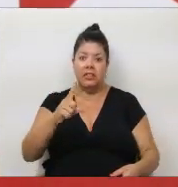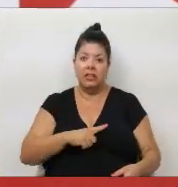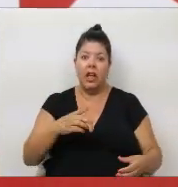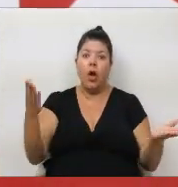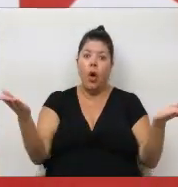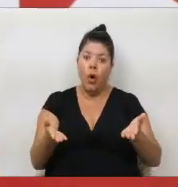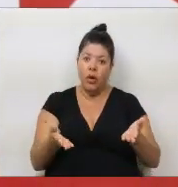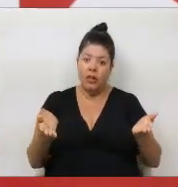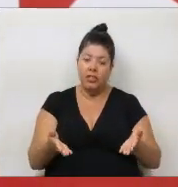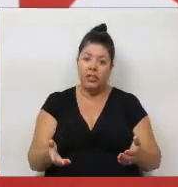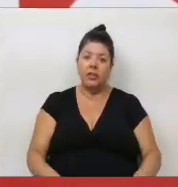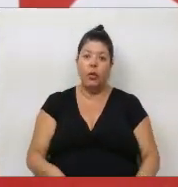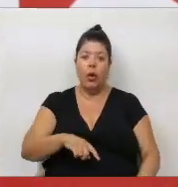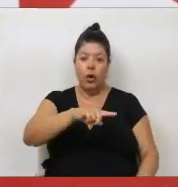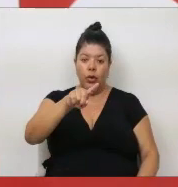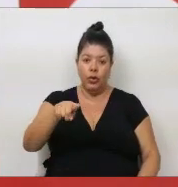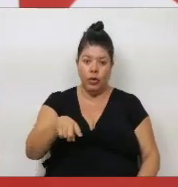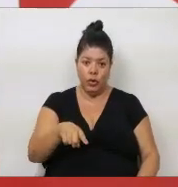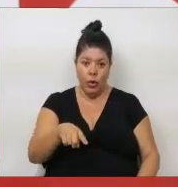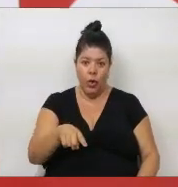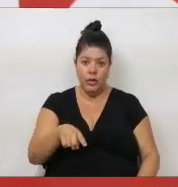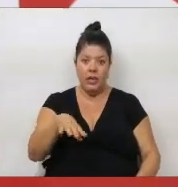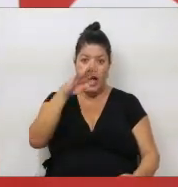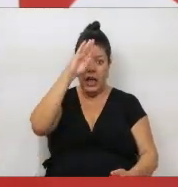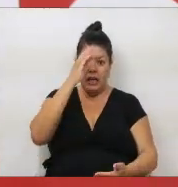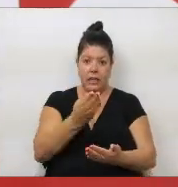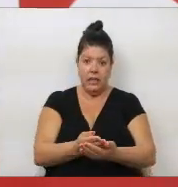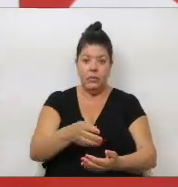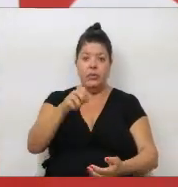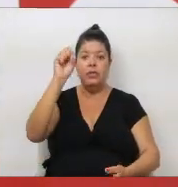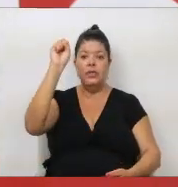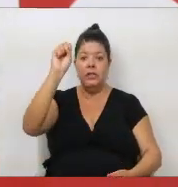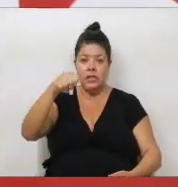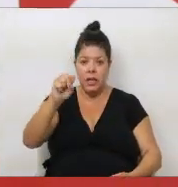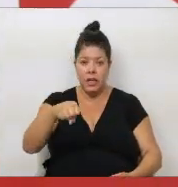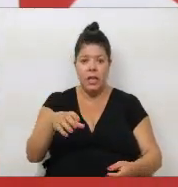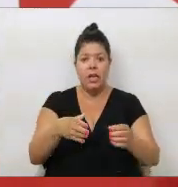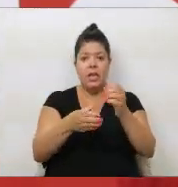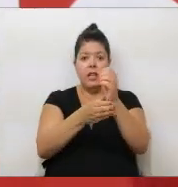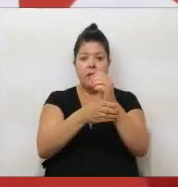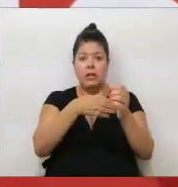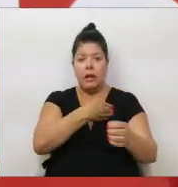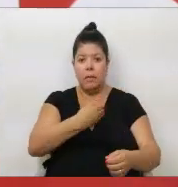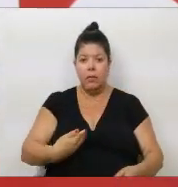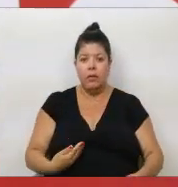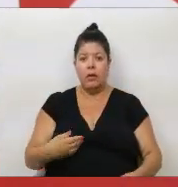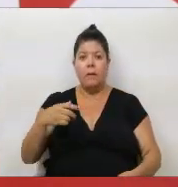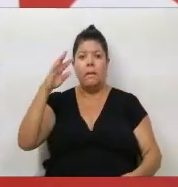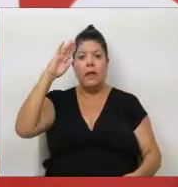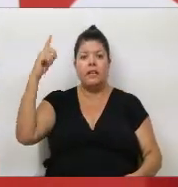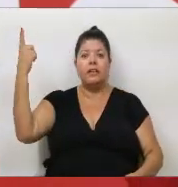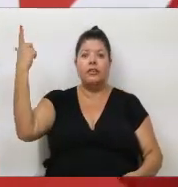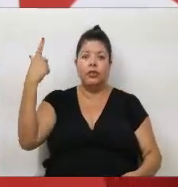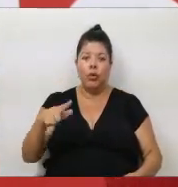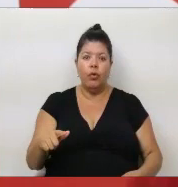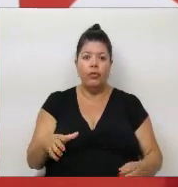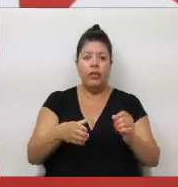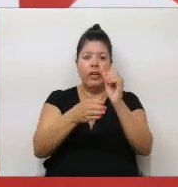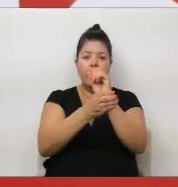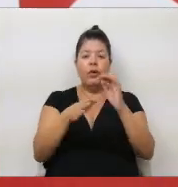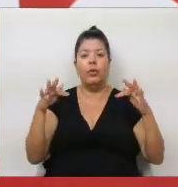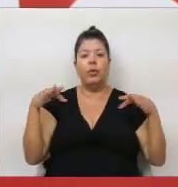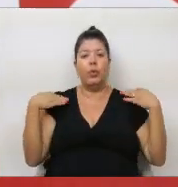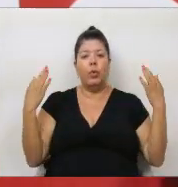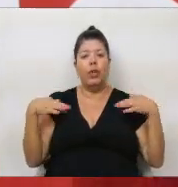nós acreditamos, sim, que a segurança pública vai ter que ser repensada do ponto de vista do turismo, da garantia do turismo